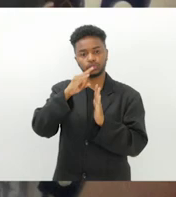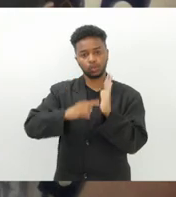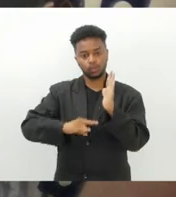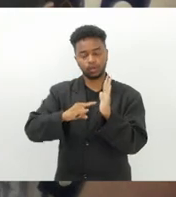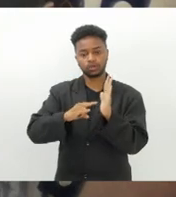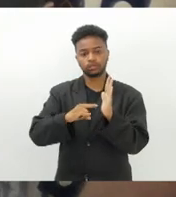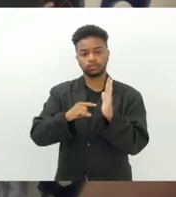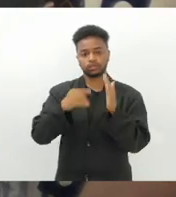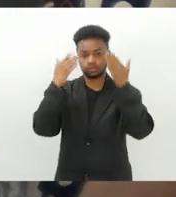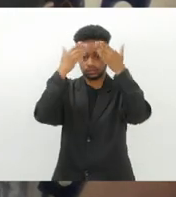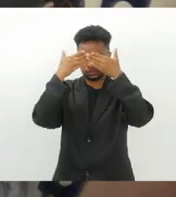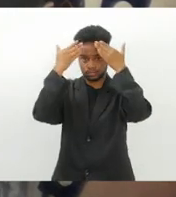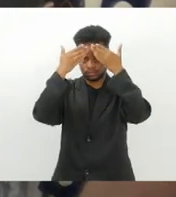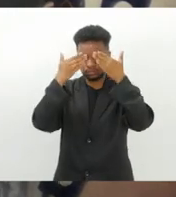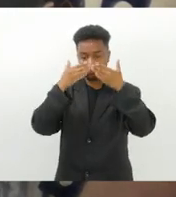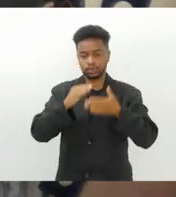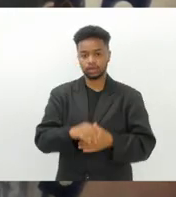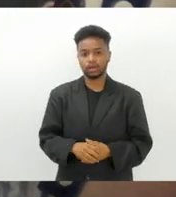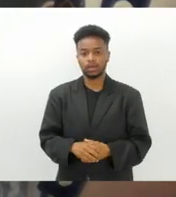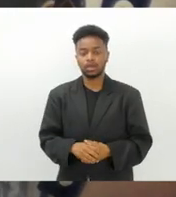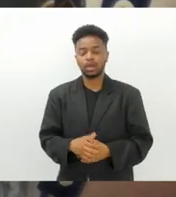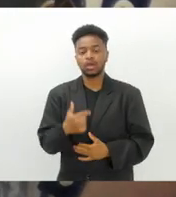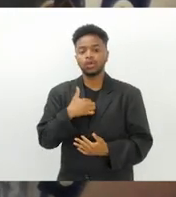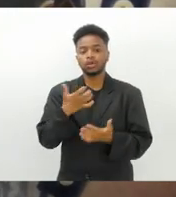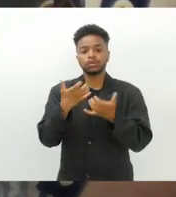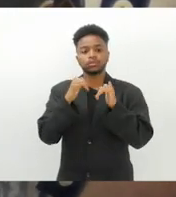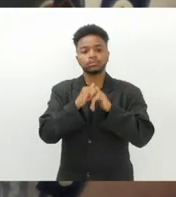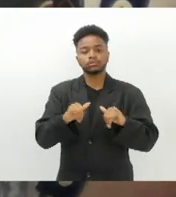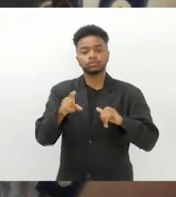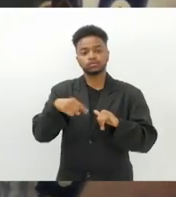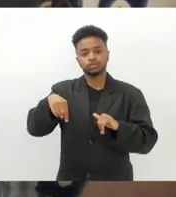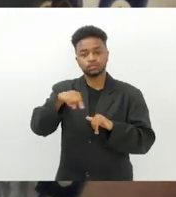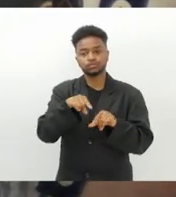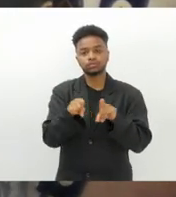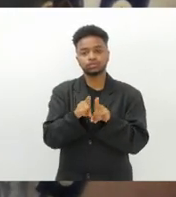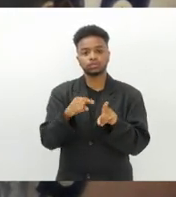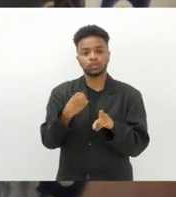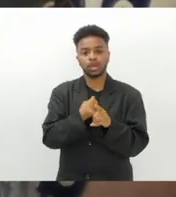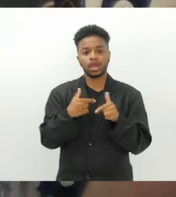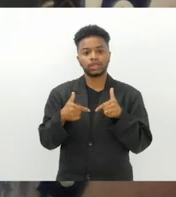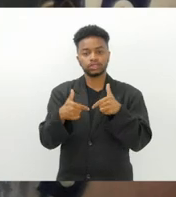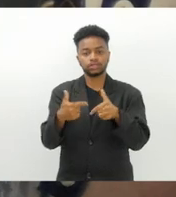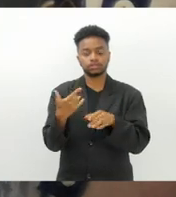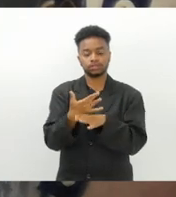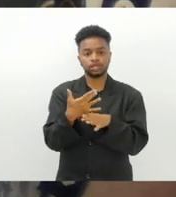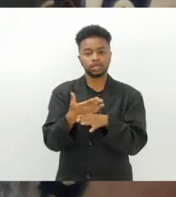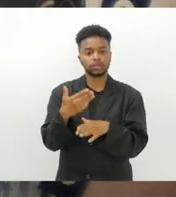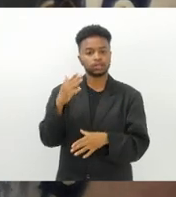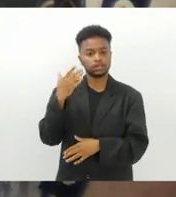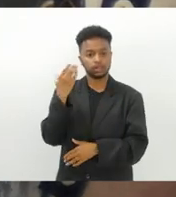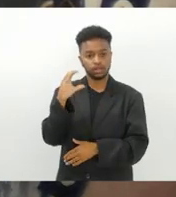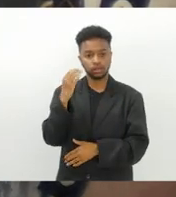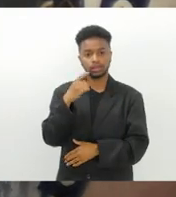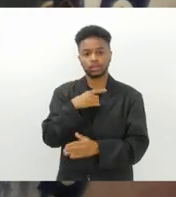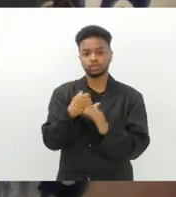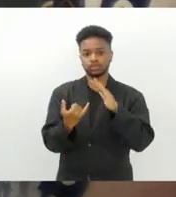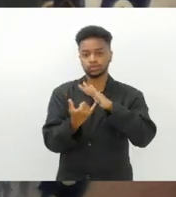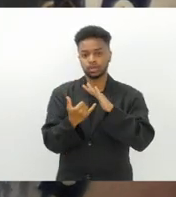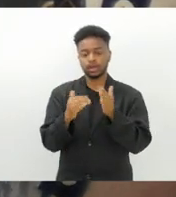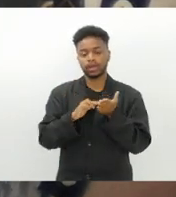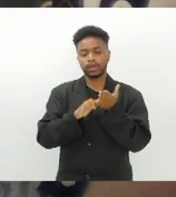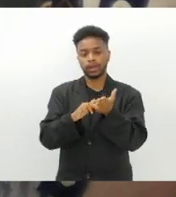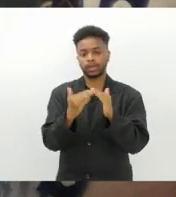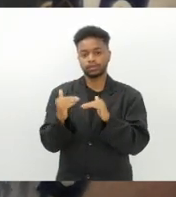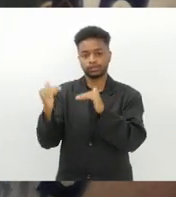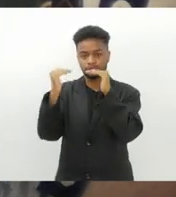dizer para vocês, Carta Magna da Umbanda em Braille, eu queria dizer para vocês que a gente também está atuando lá no município de Niterói, onde o Instituto Carta Magna da Umbanda também